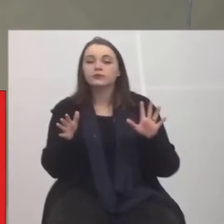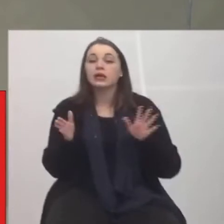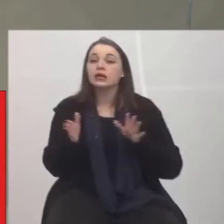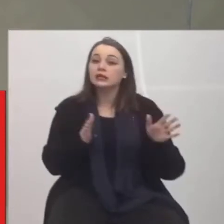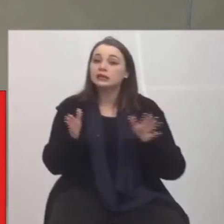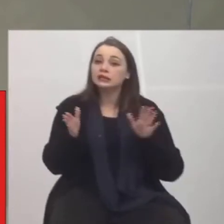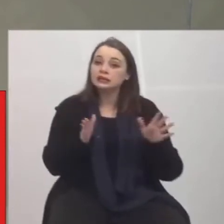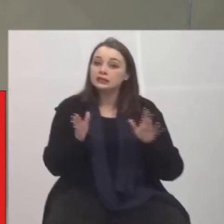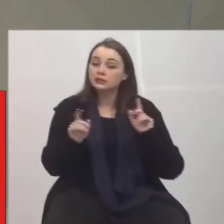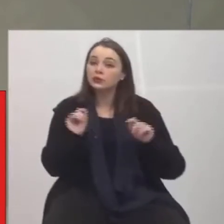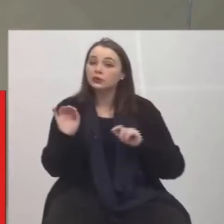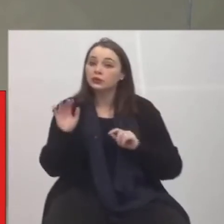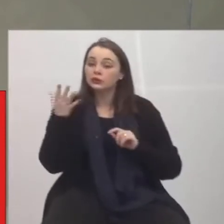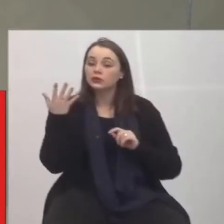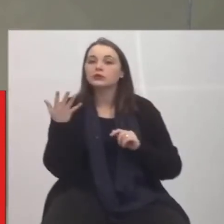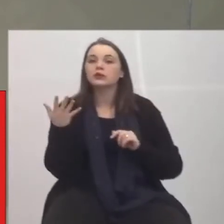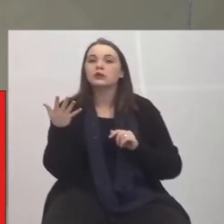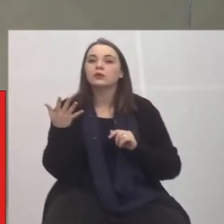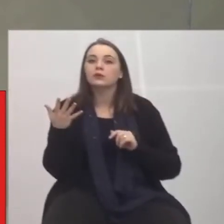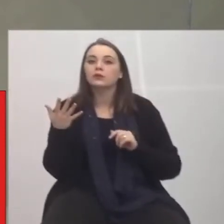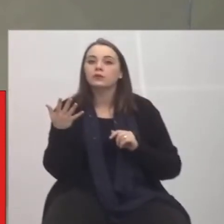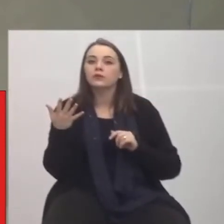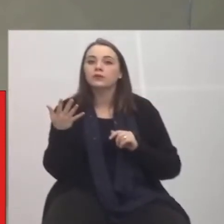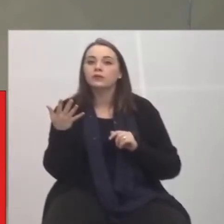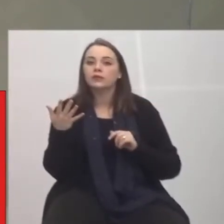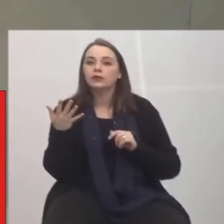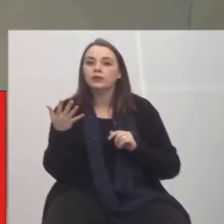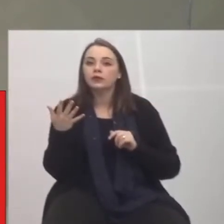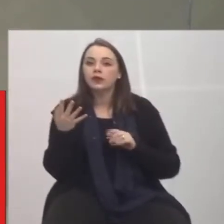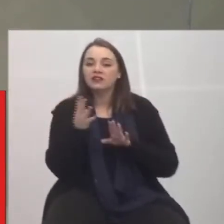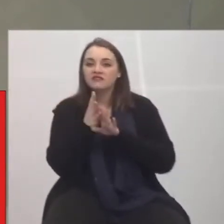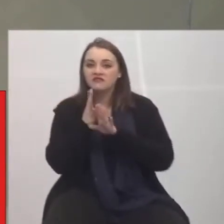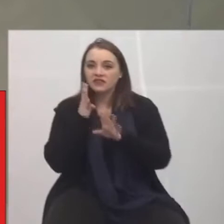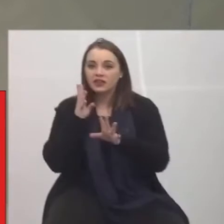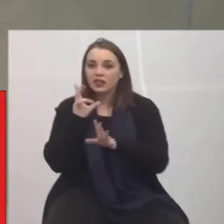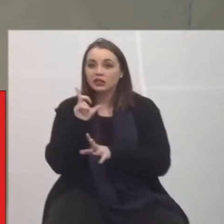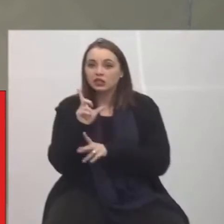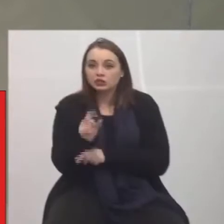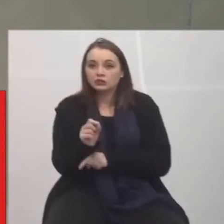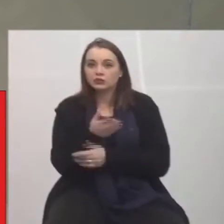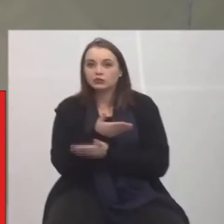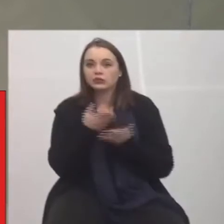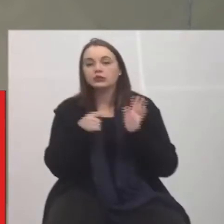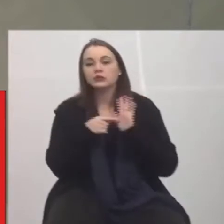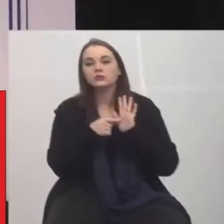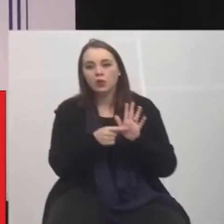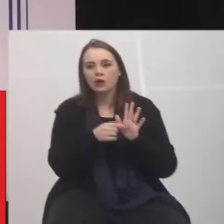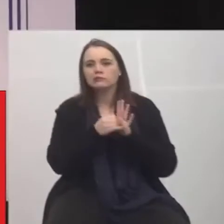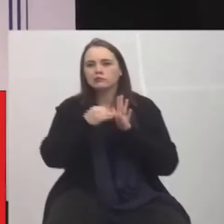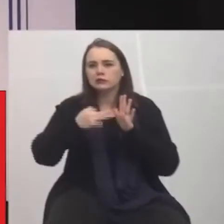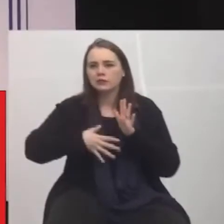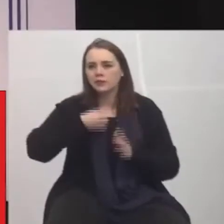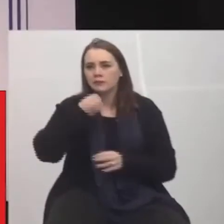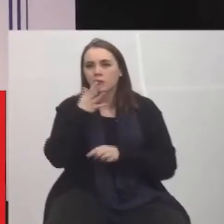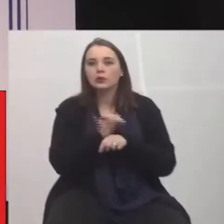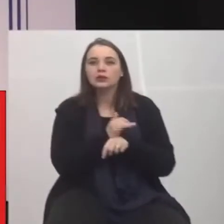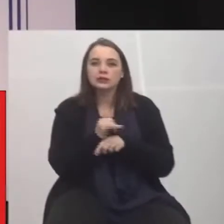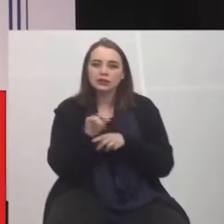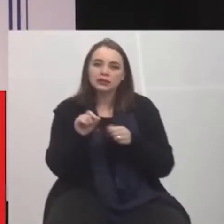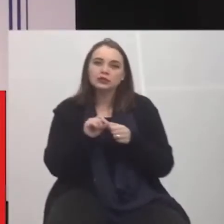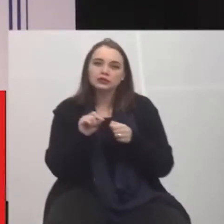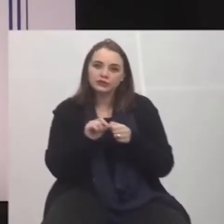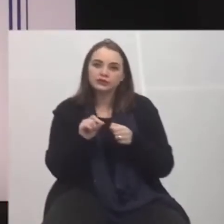período, seguiu-se com um baixo número de pessoas na fila. E isso demonstra um bom desempenho da estratégia adotada, que